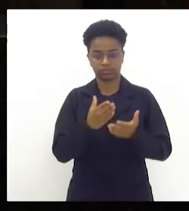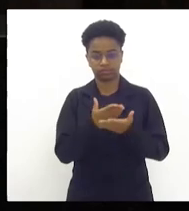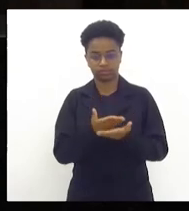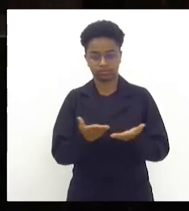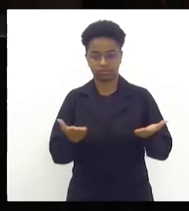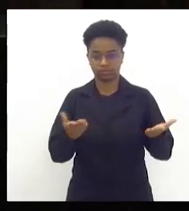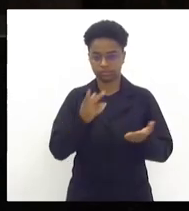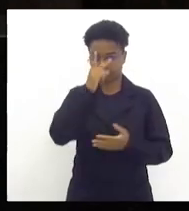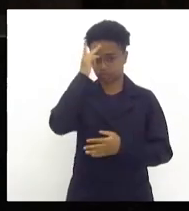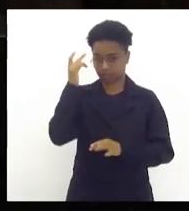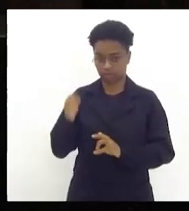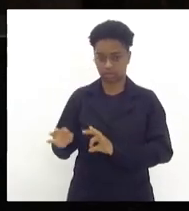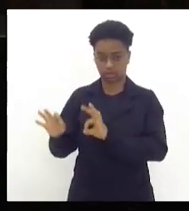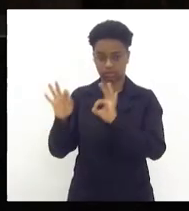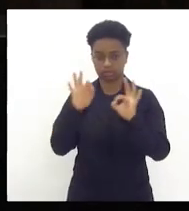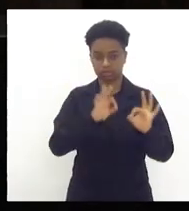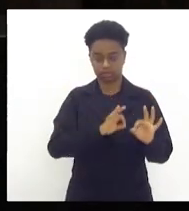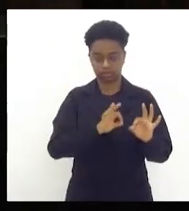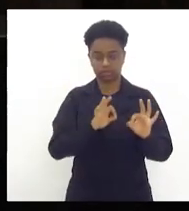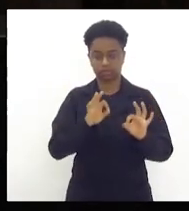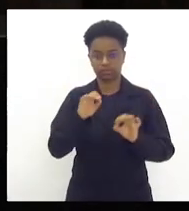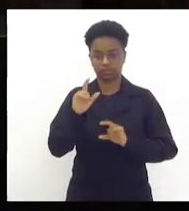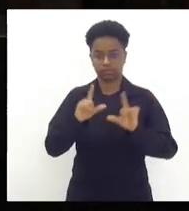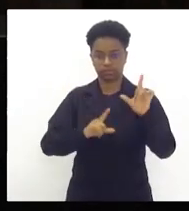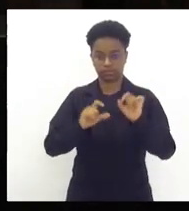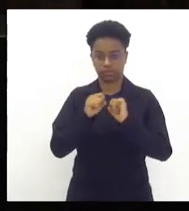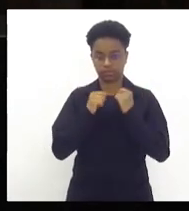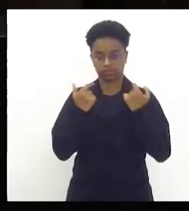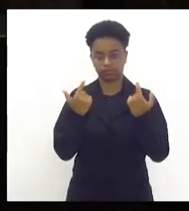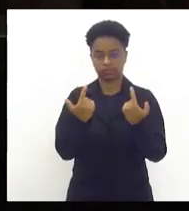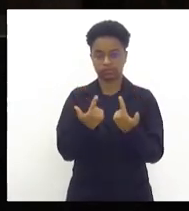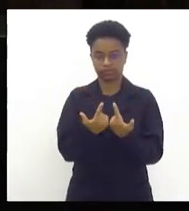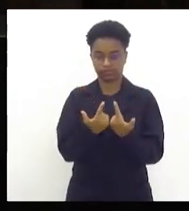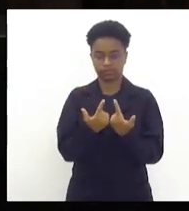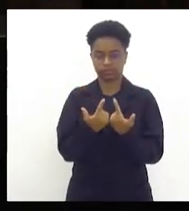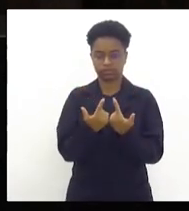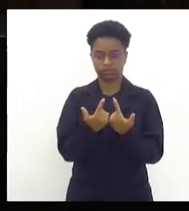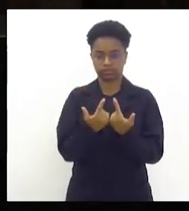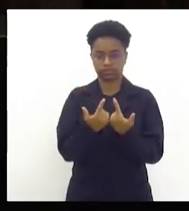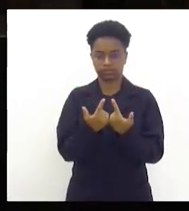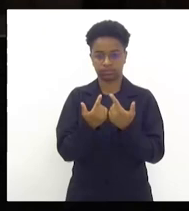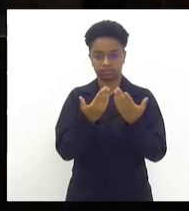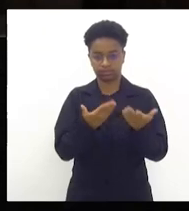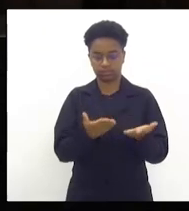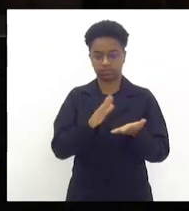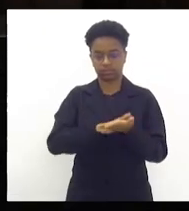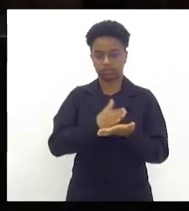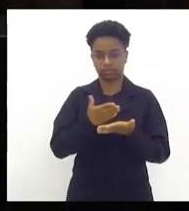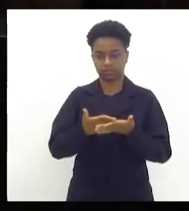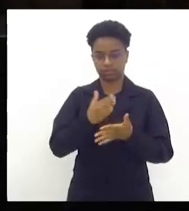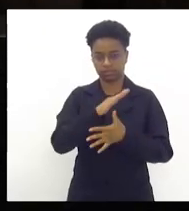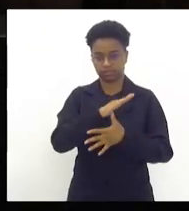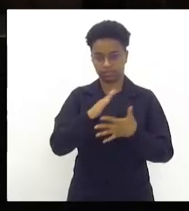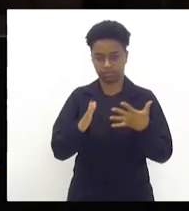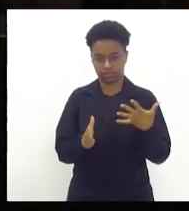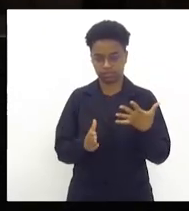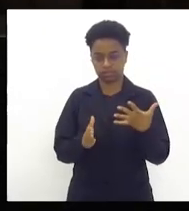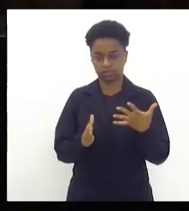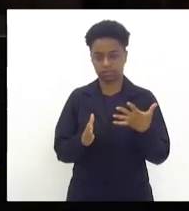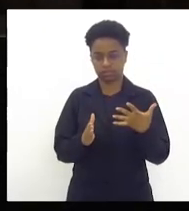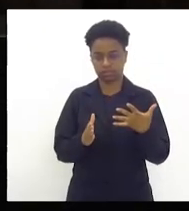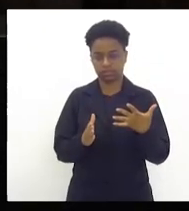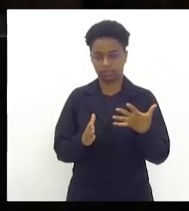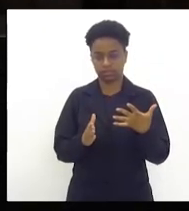senhores telespectadores da TV Alerj, senhora intérprete